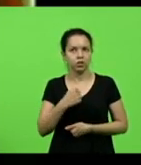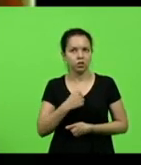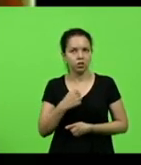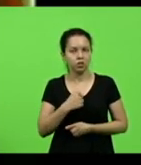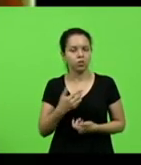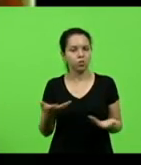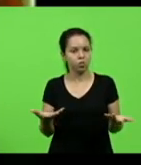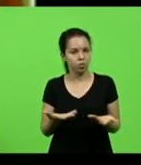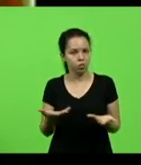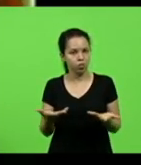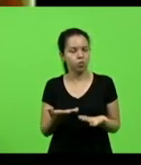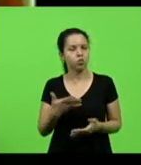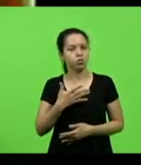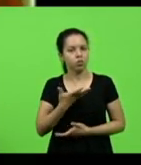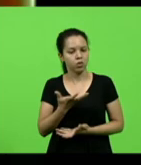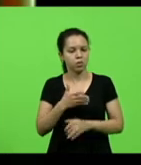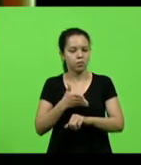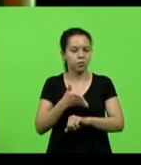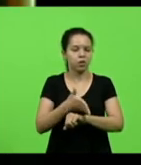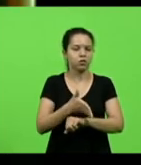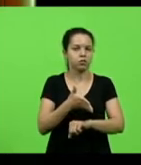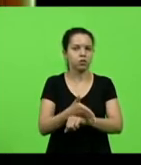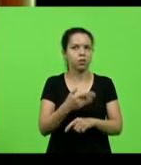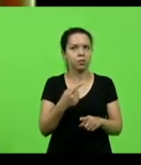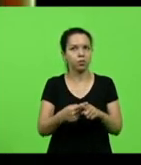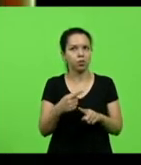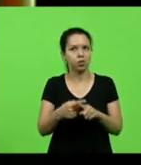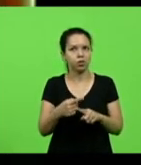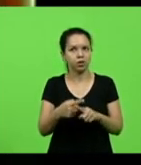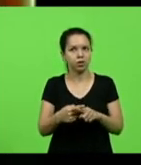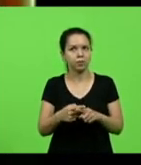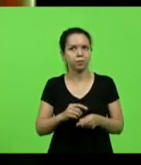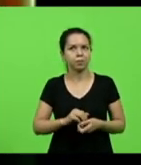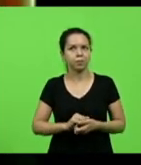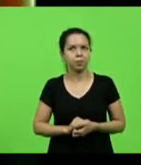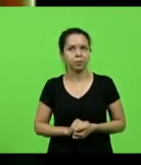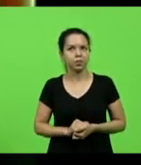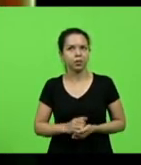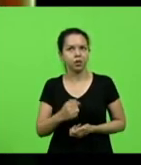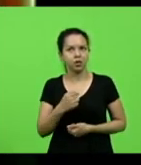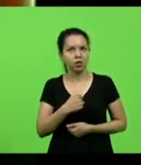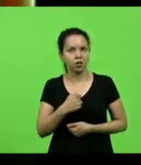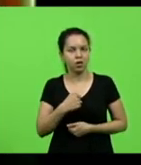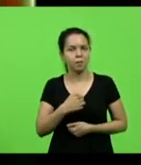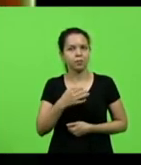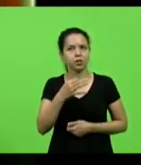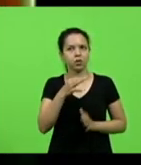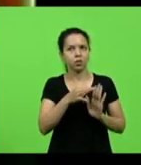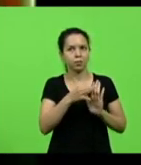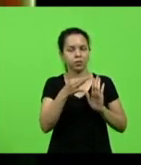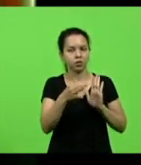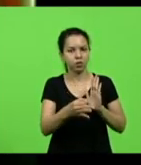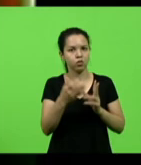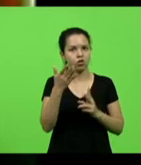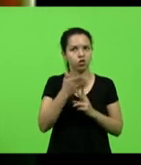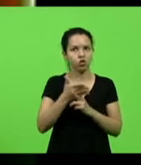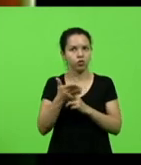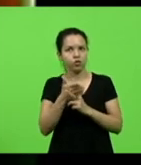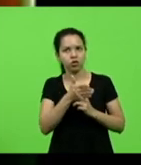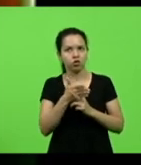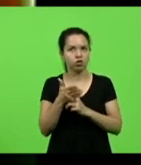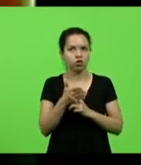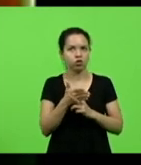de participar, até porque eu tenho ainda a minha opinião dividida. Hoje fiquei um